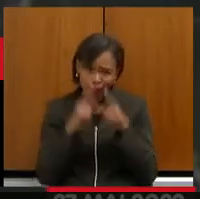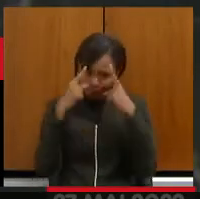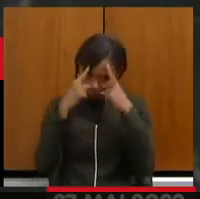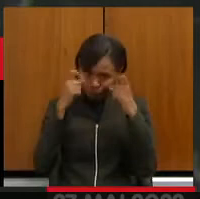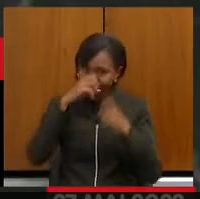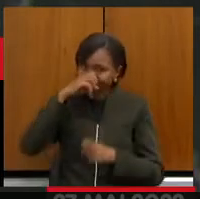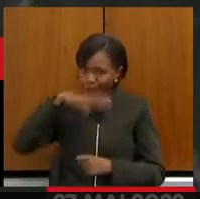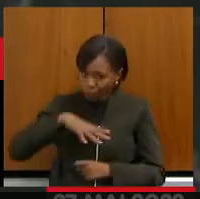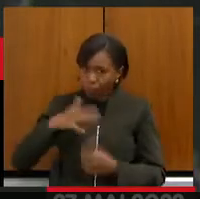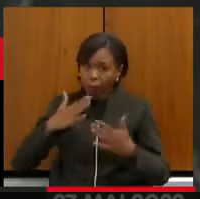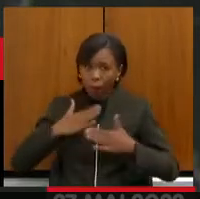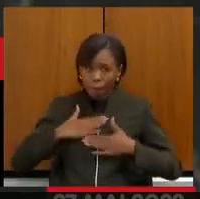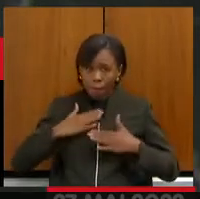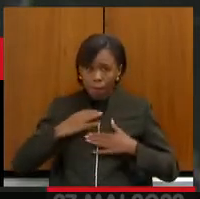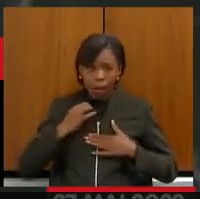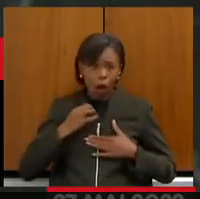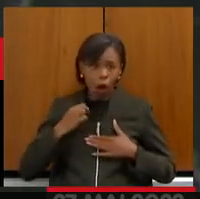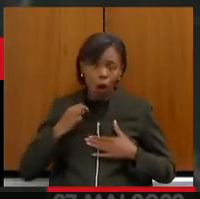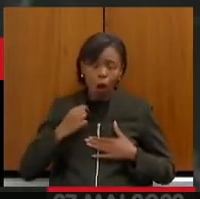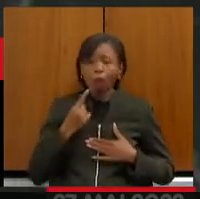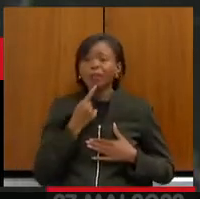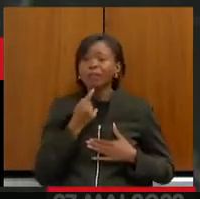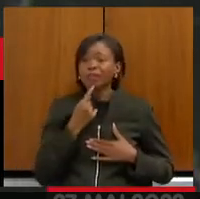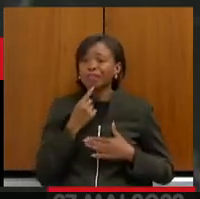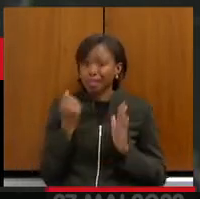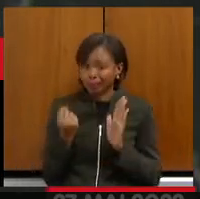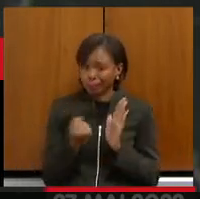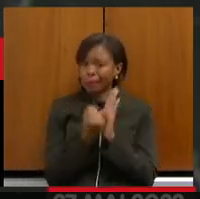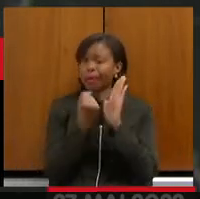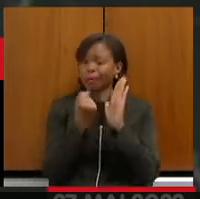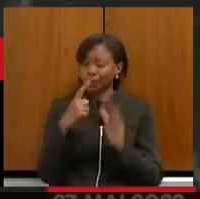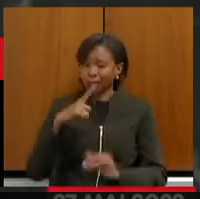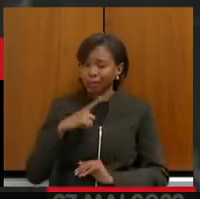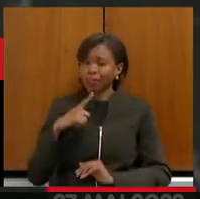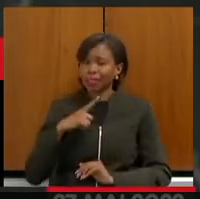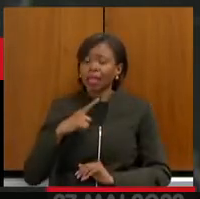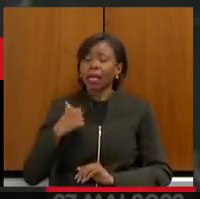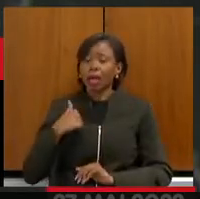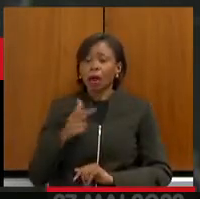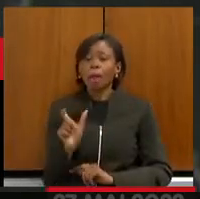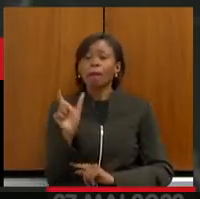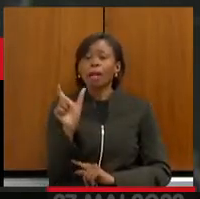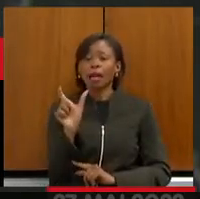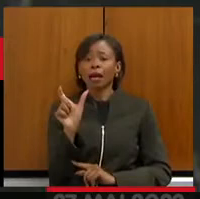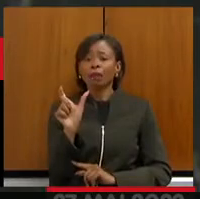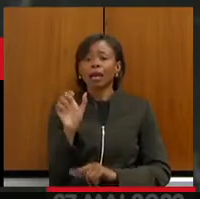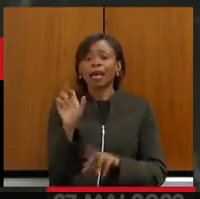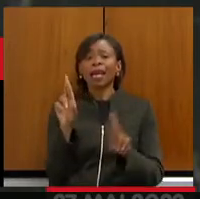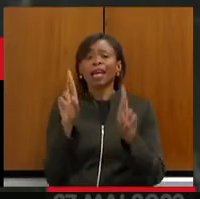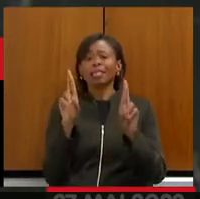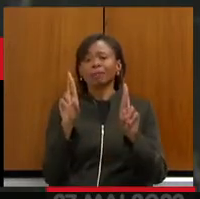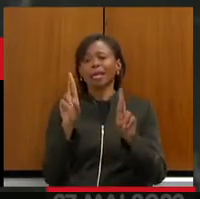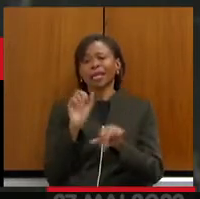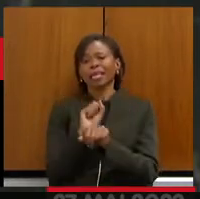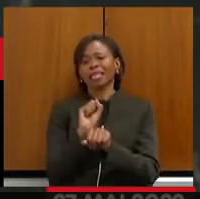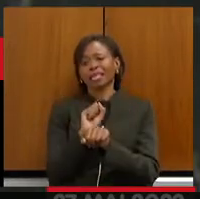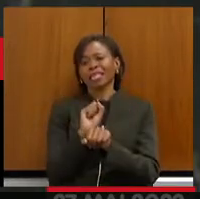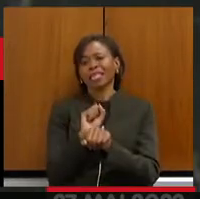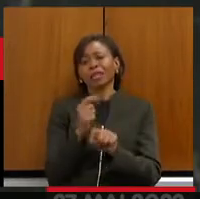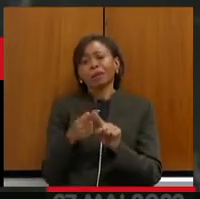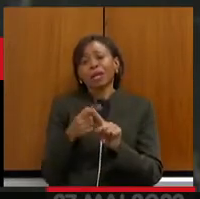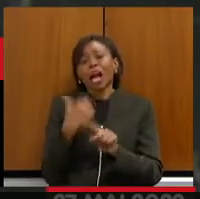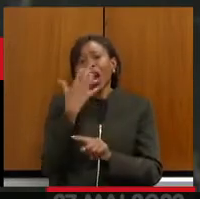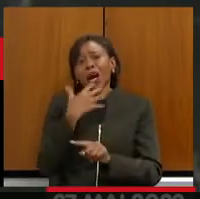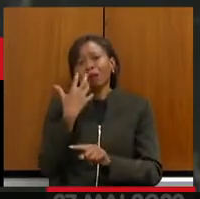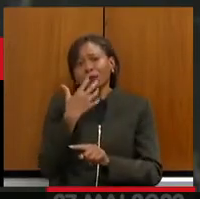e a minha roupa é muito simbólica é vermelha e a minha palavra é Esperança porque a música já